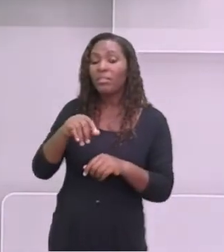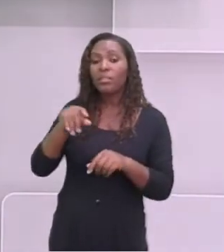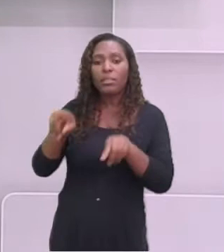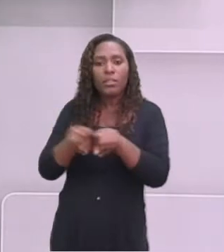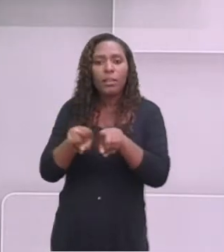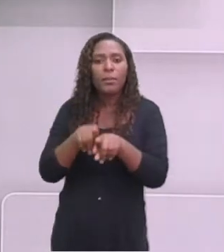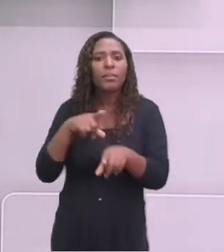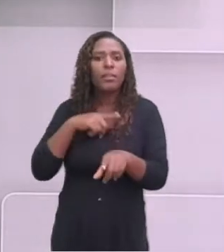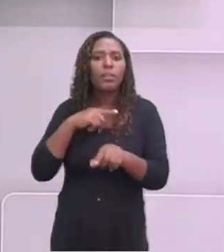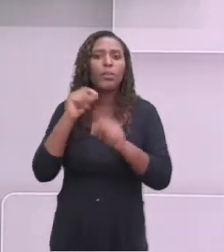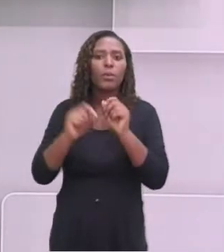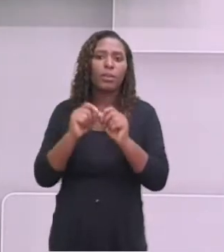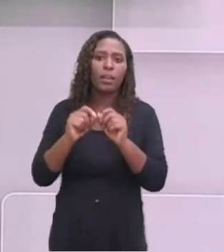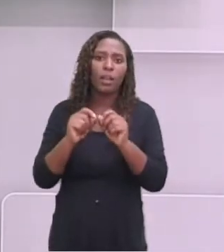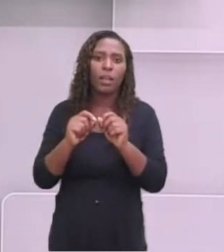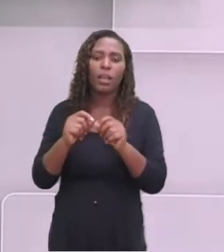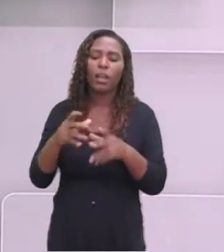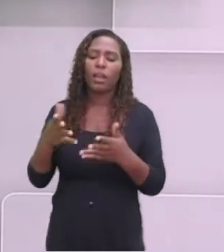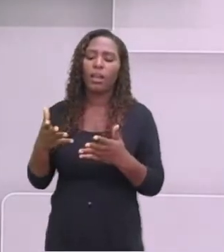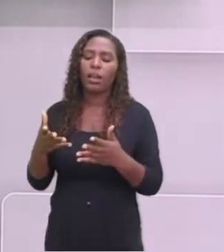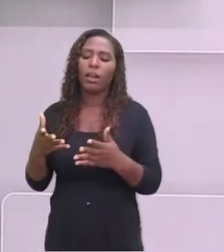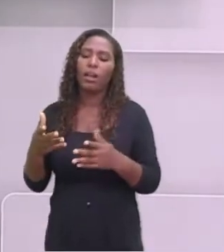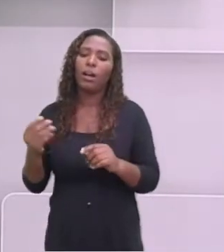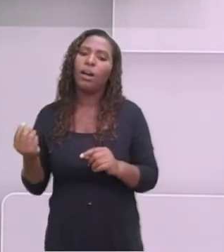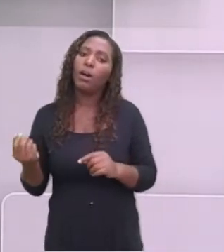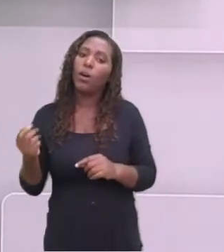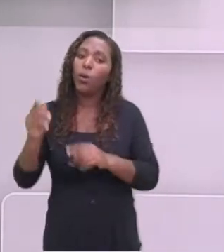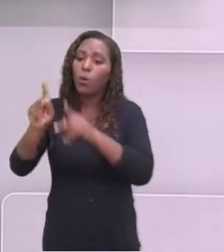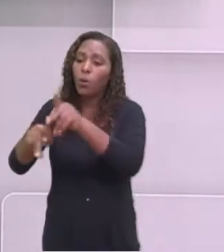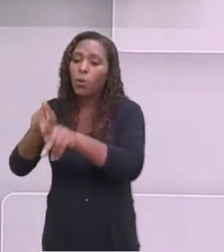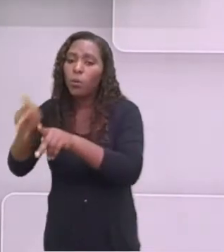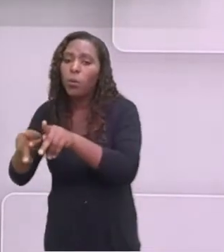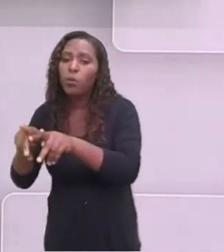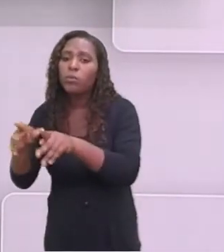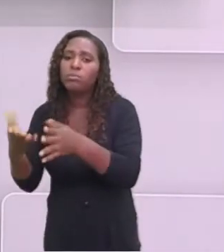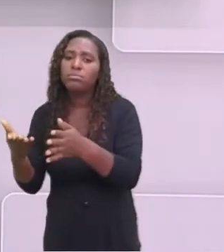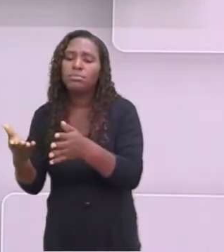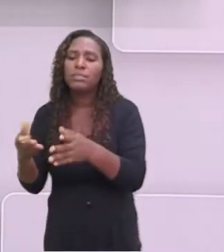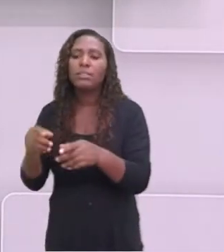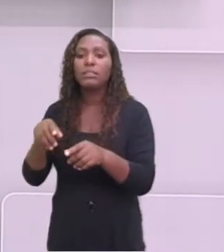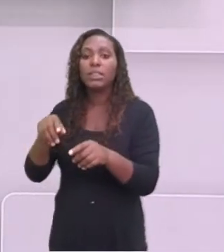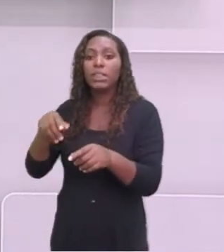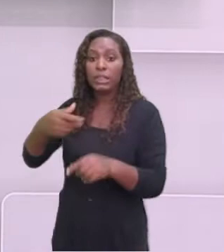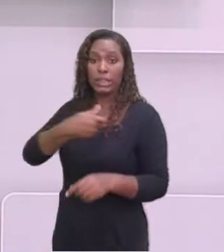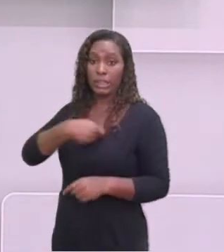que conquistou e exterminou os seus povos indígenas.